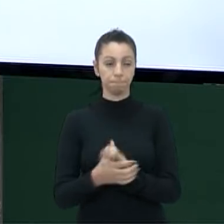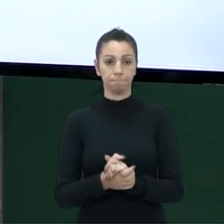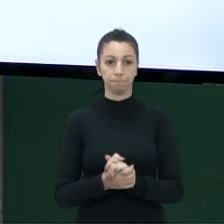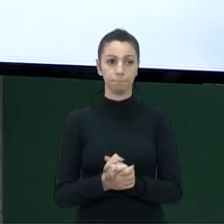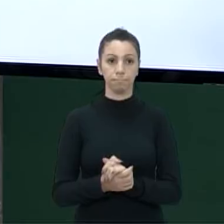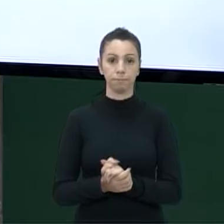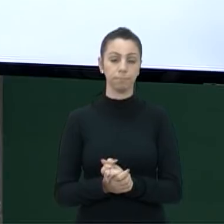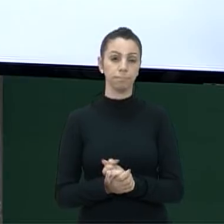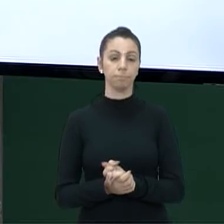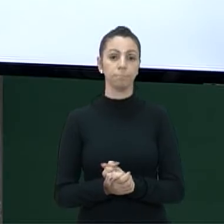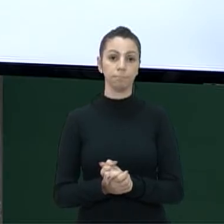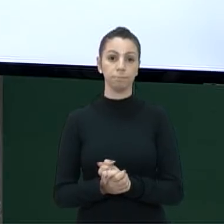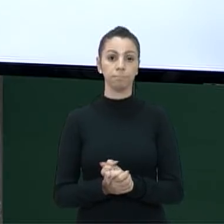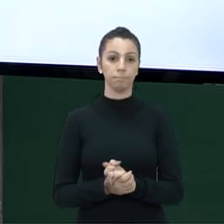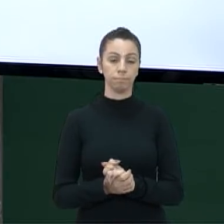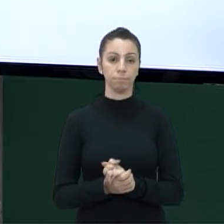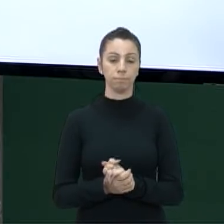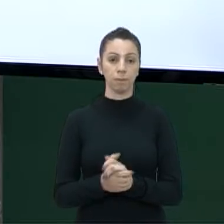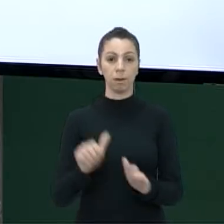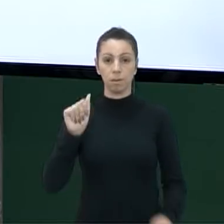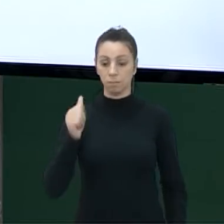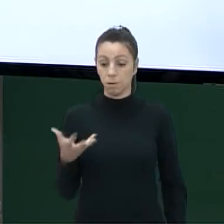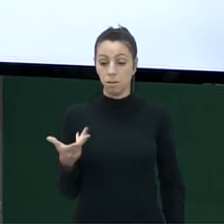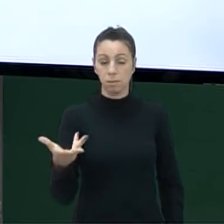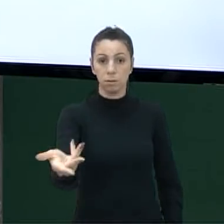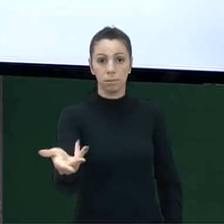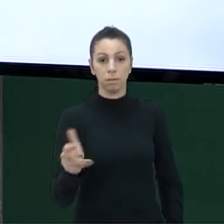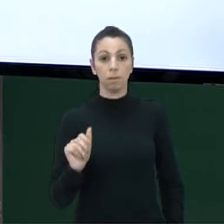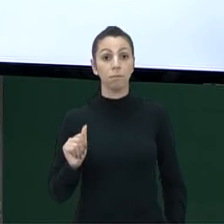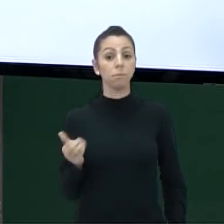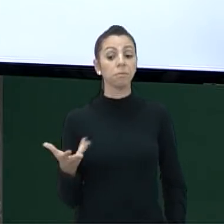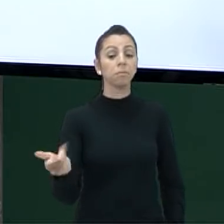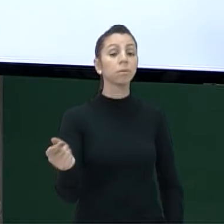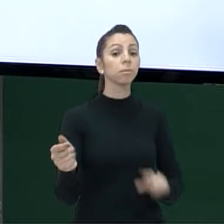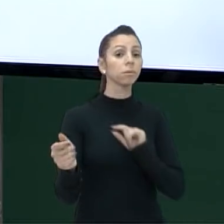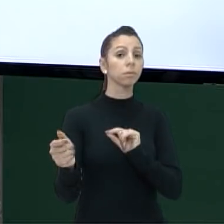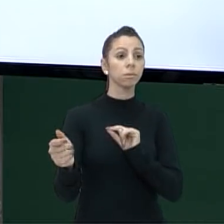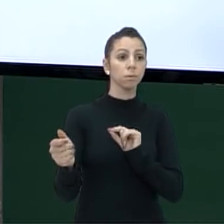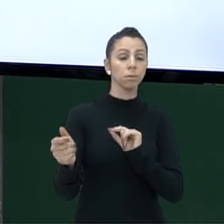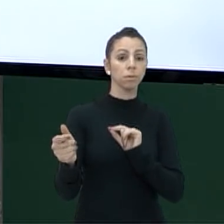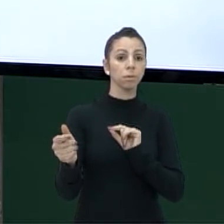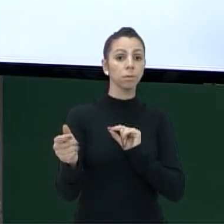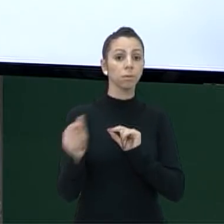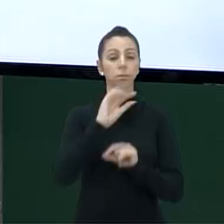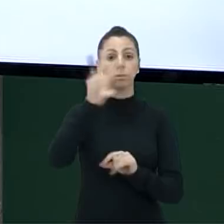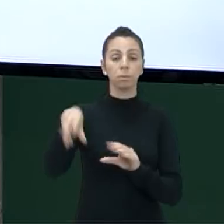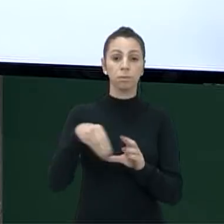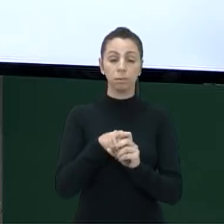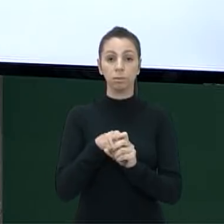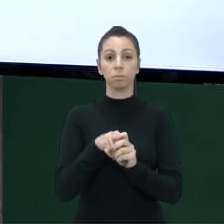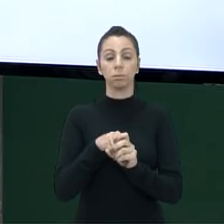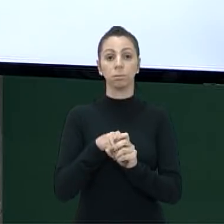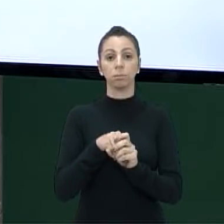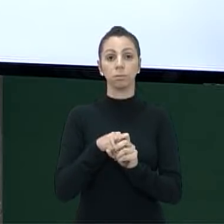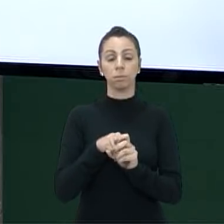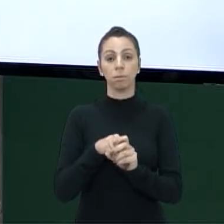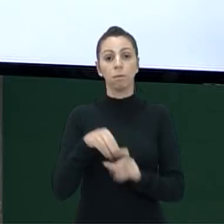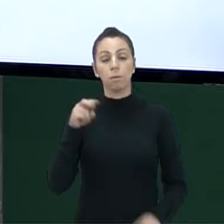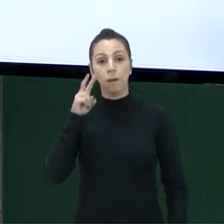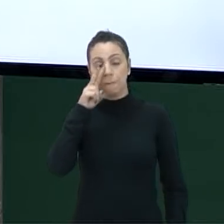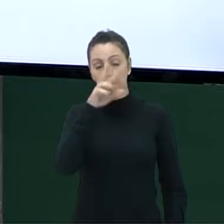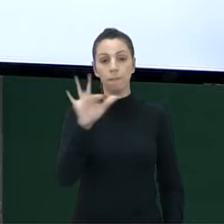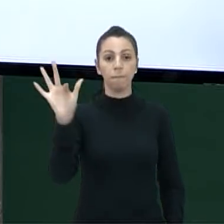através do vetor aceleração. O vetor aceleração ele estará na direção da força